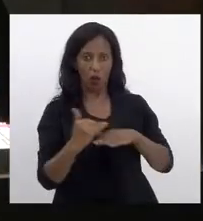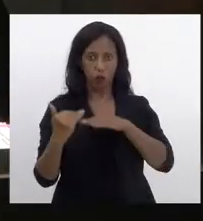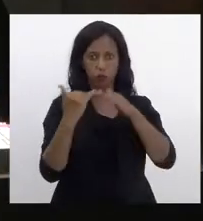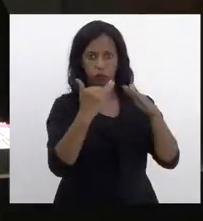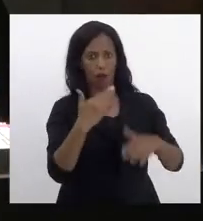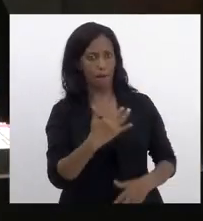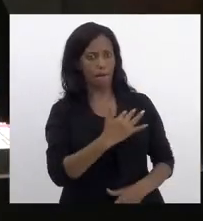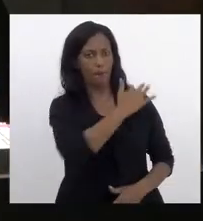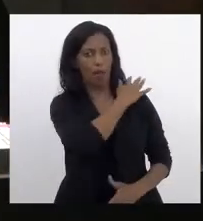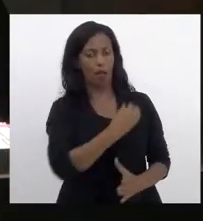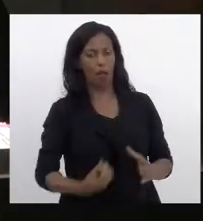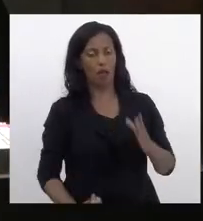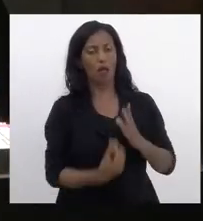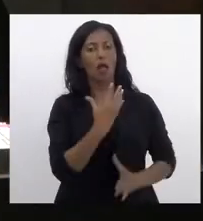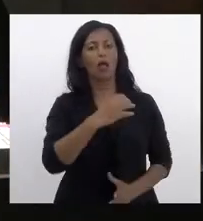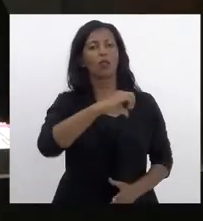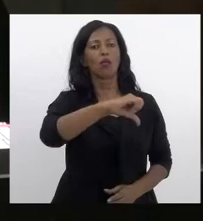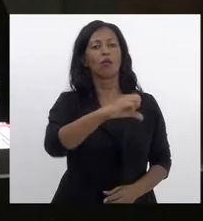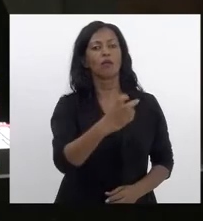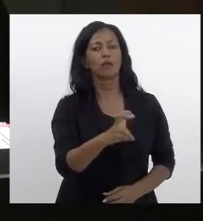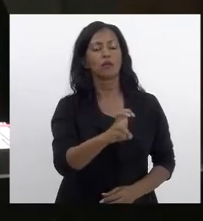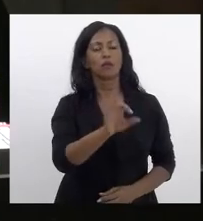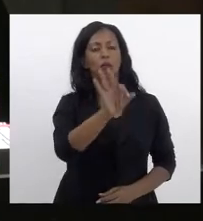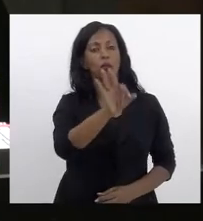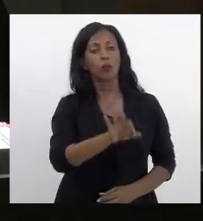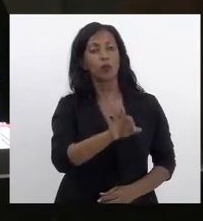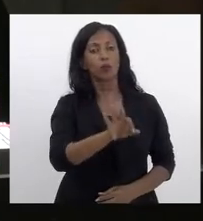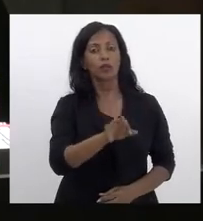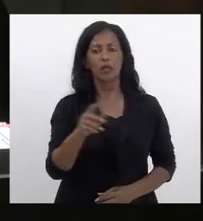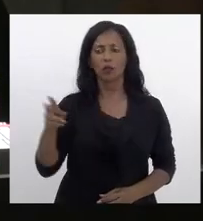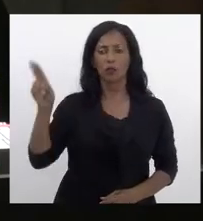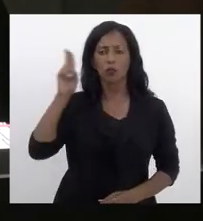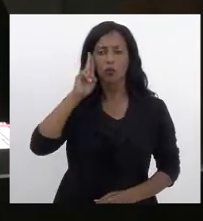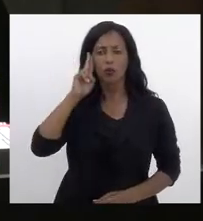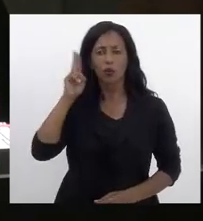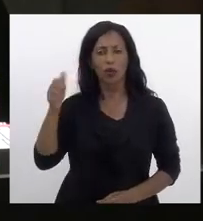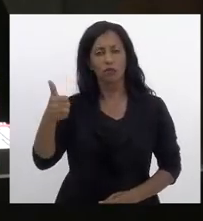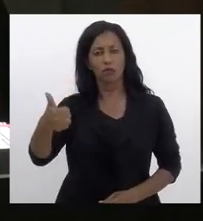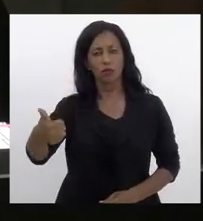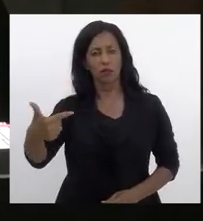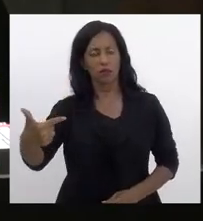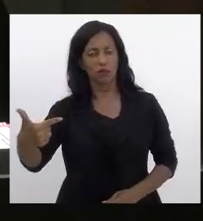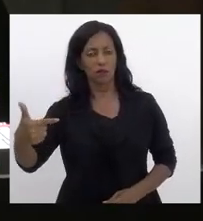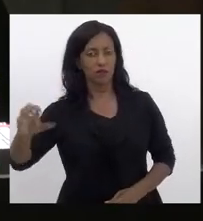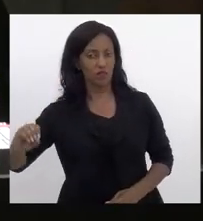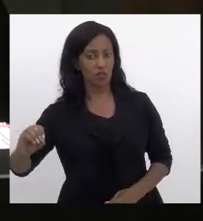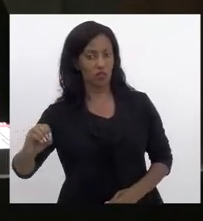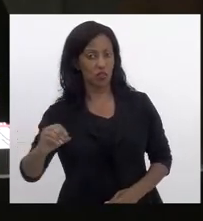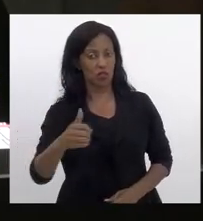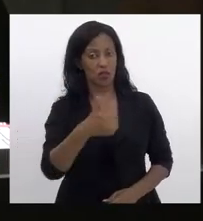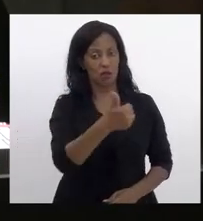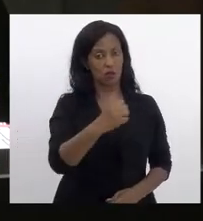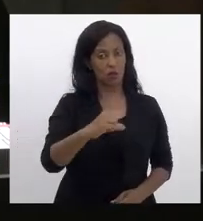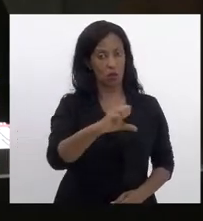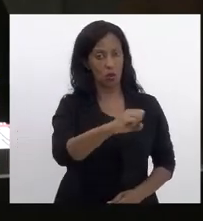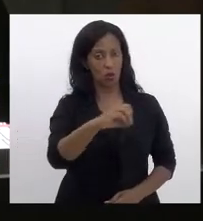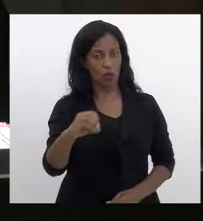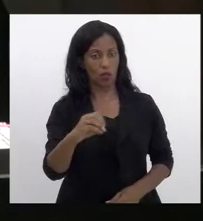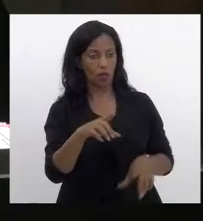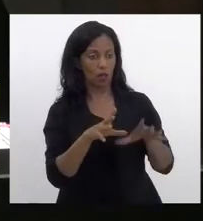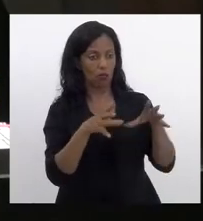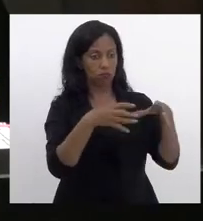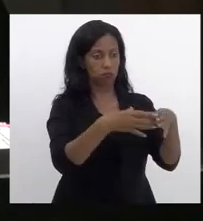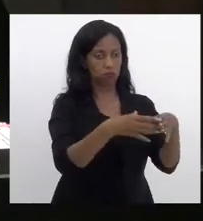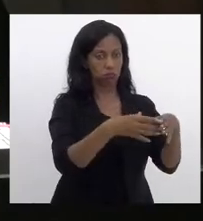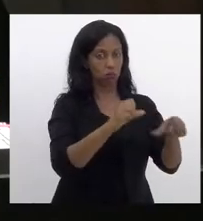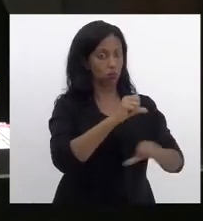criado, 95% e o praça 120%. Em 80, o oficial 120%,